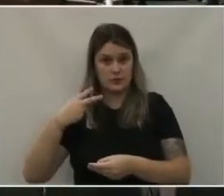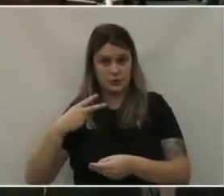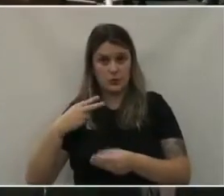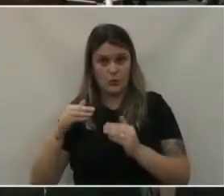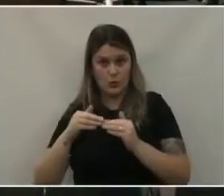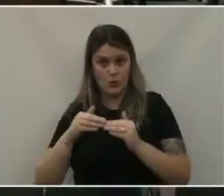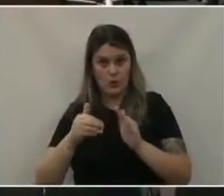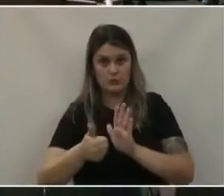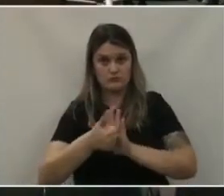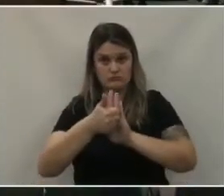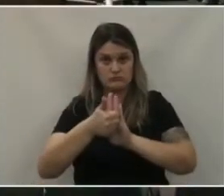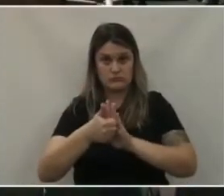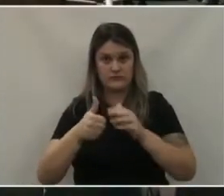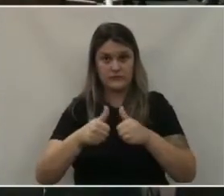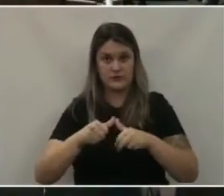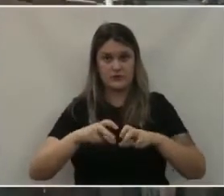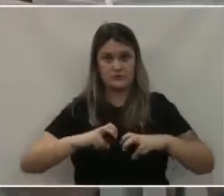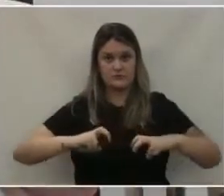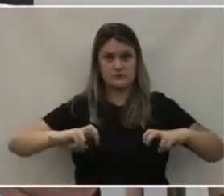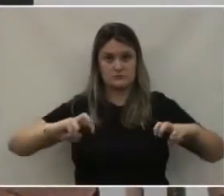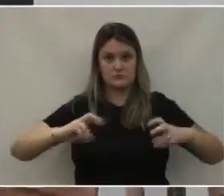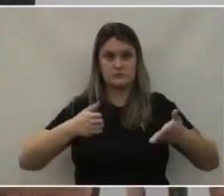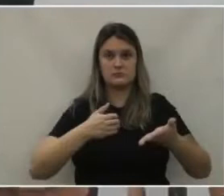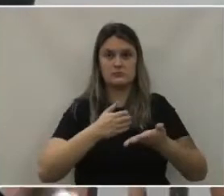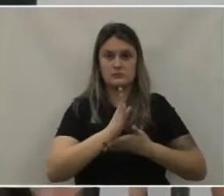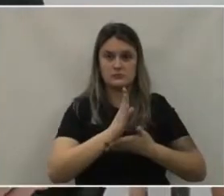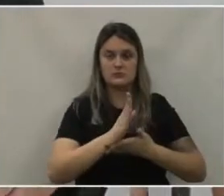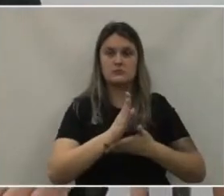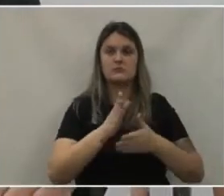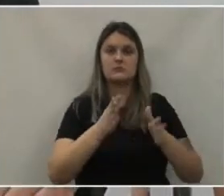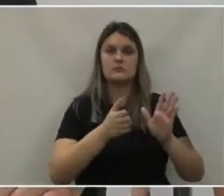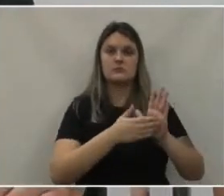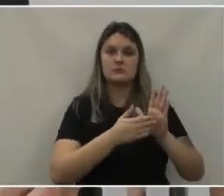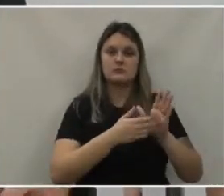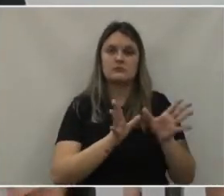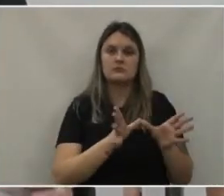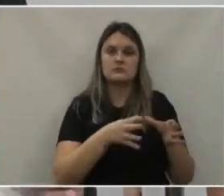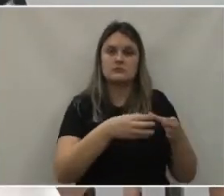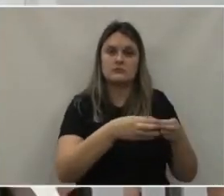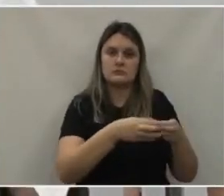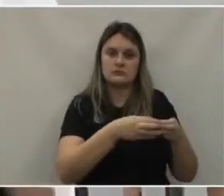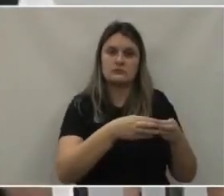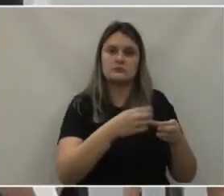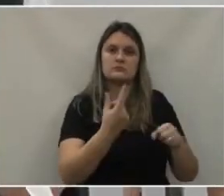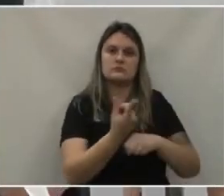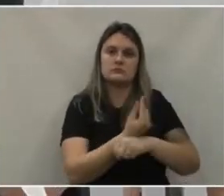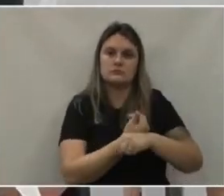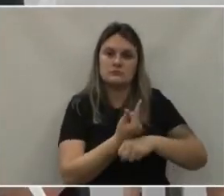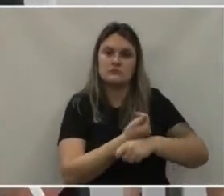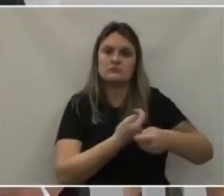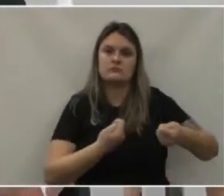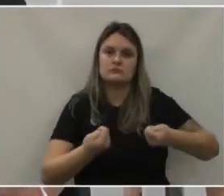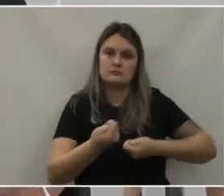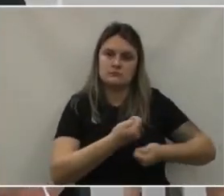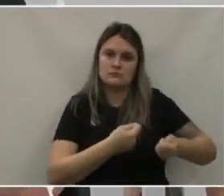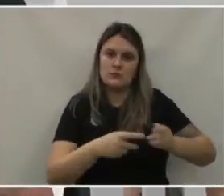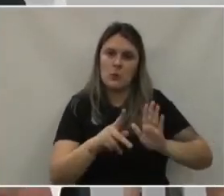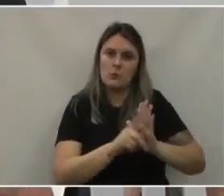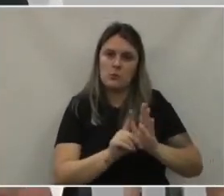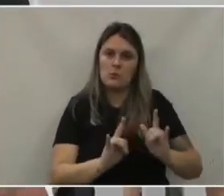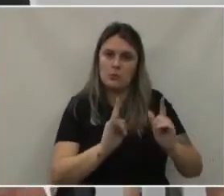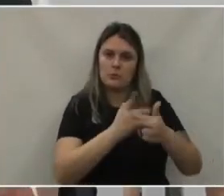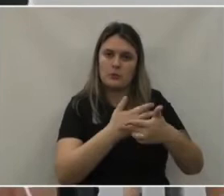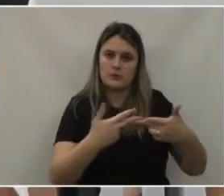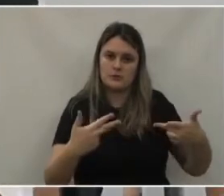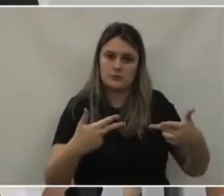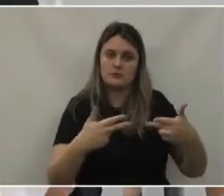que aprovam, permaneçam como estão. Aprovado o parecer fundamentado da Comissão de Finanças, Orçamento e Patrimônio, favorável